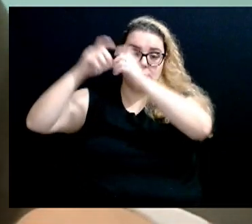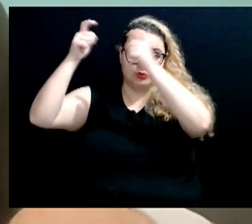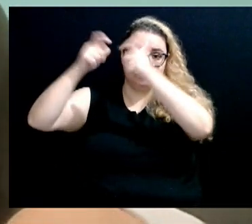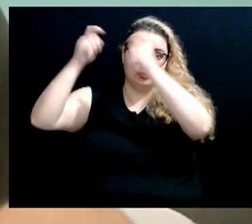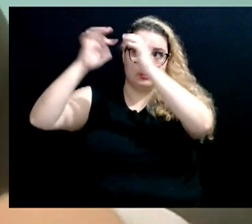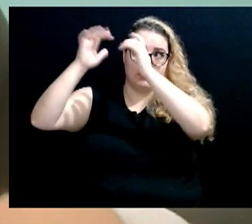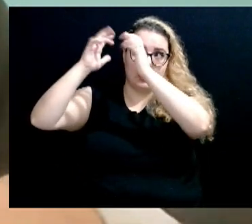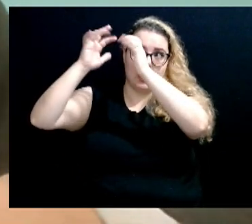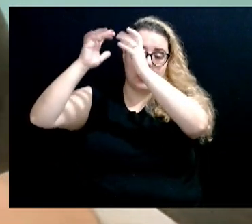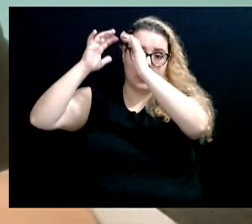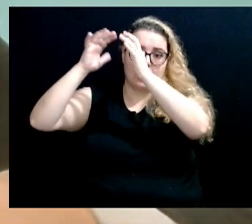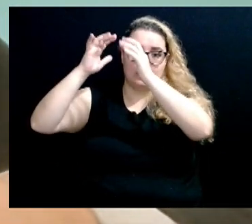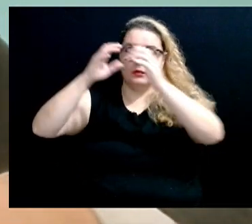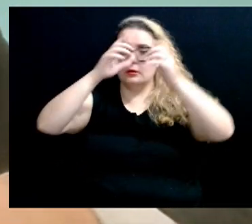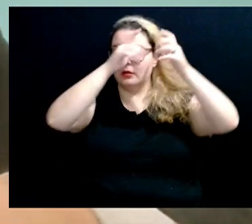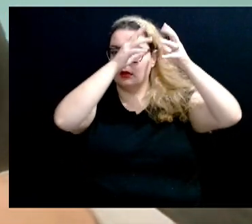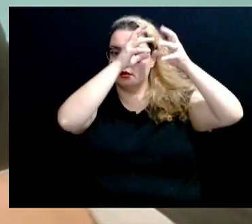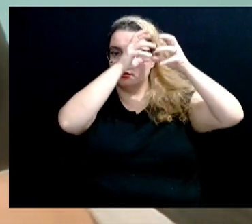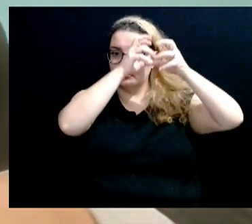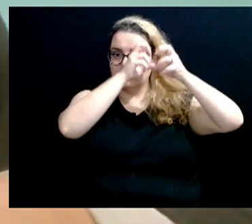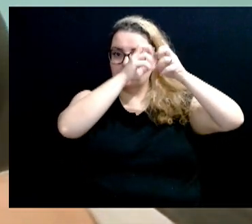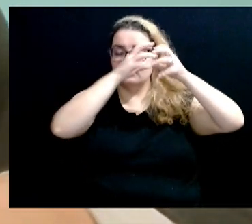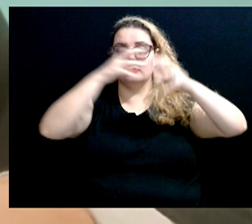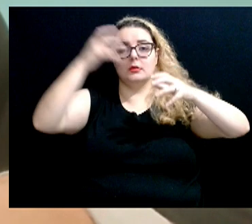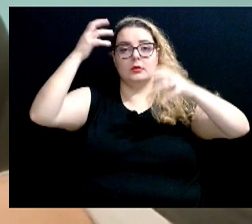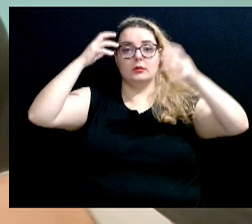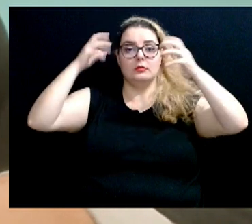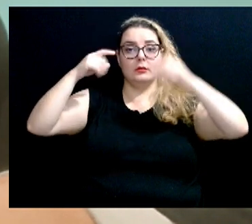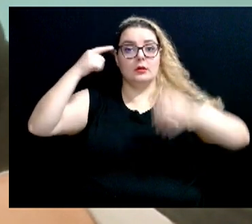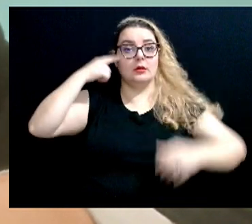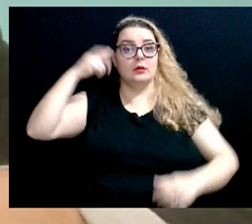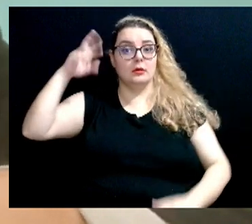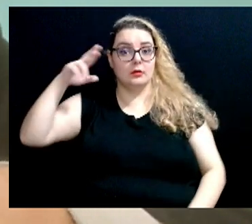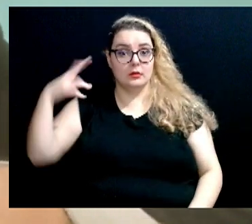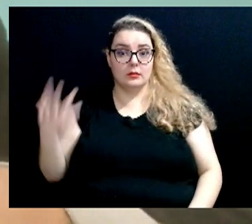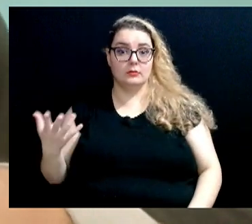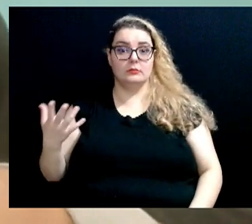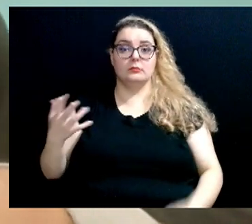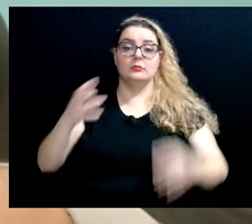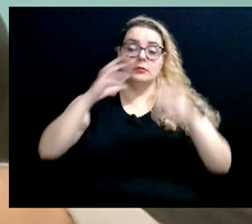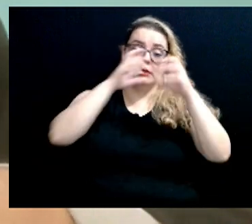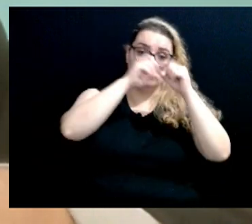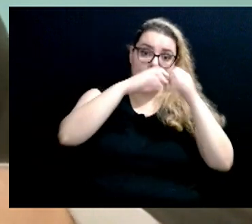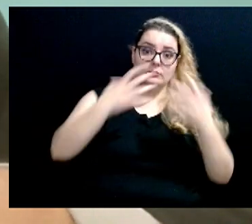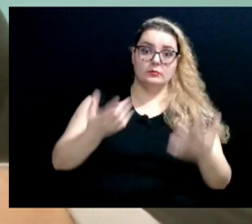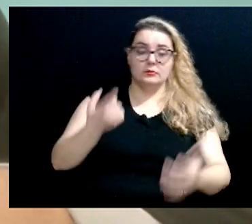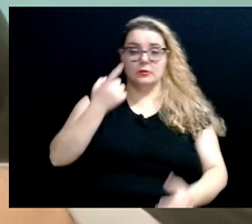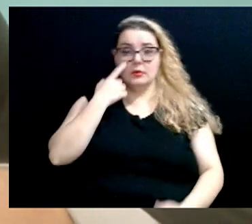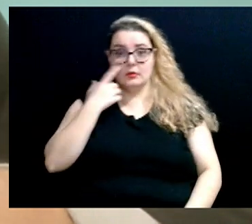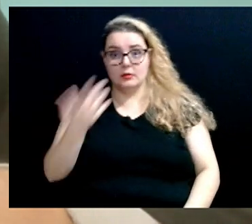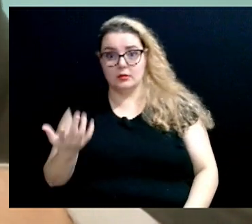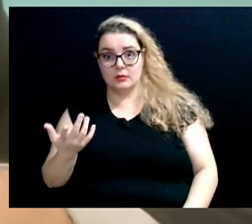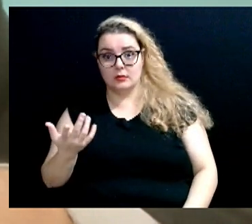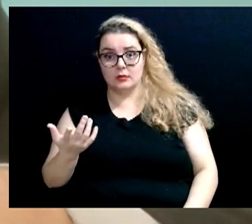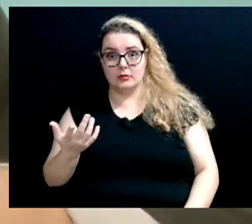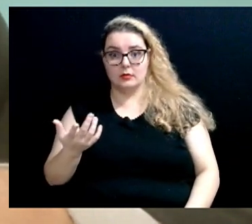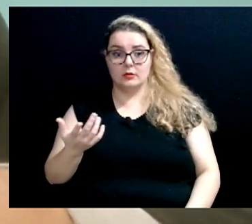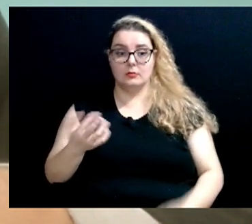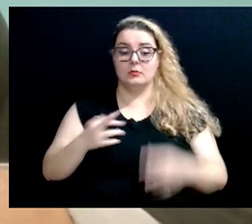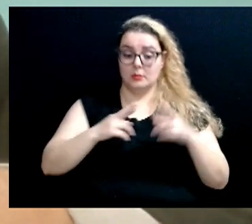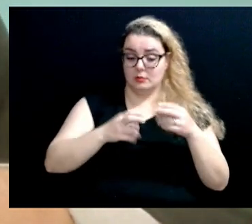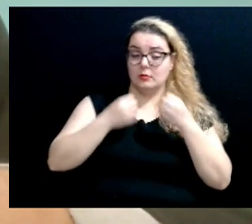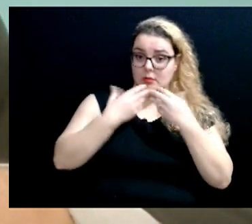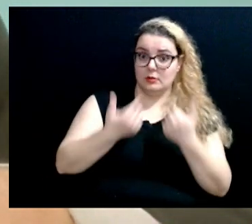recuperação, mas áreas do raciocínio que ficam muito inativas. Você vê, para eu dormir bem, eu preciso ter um